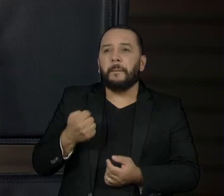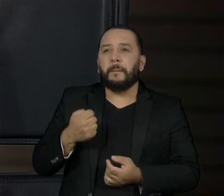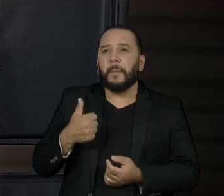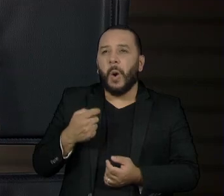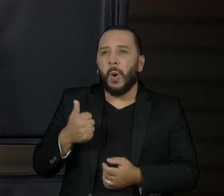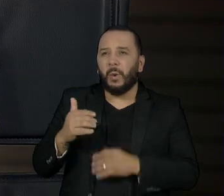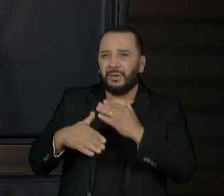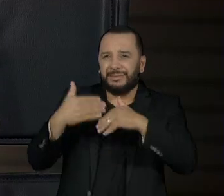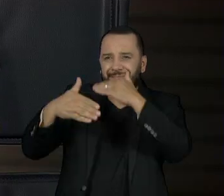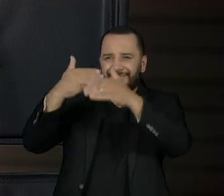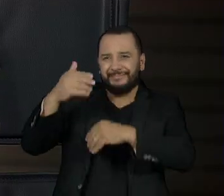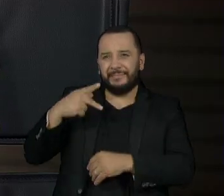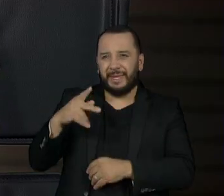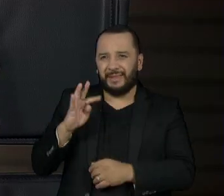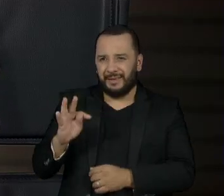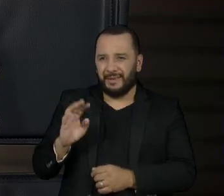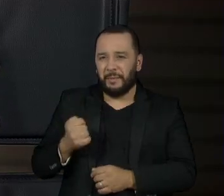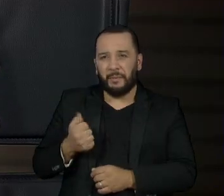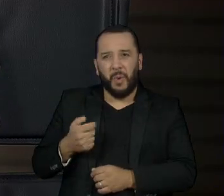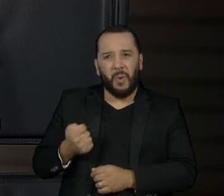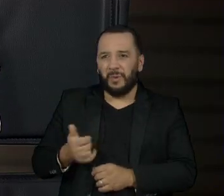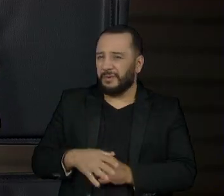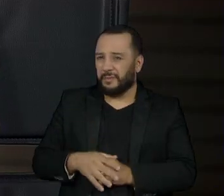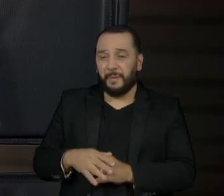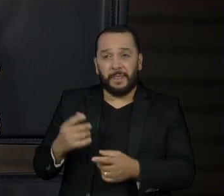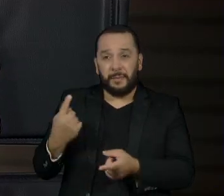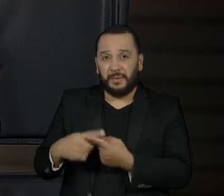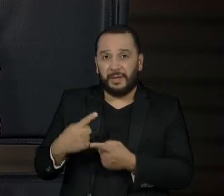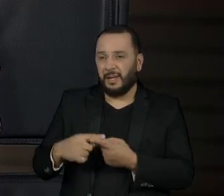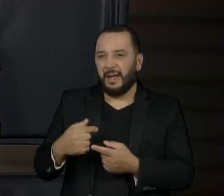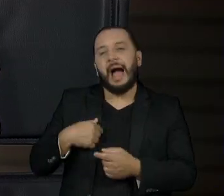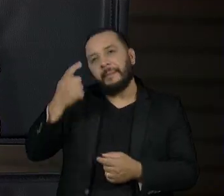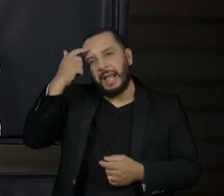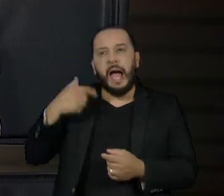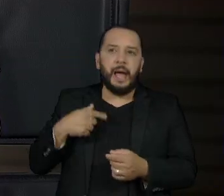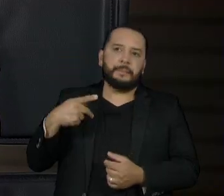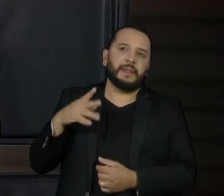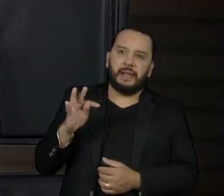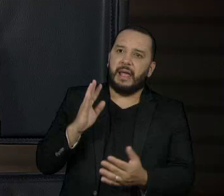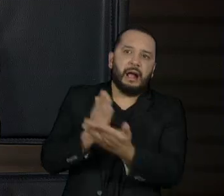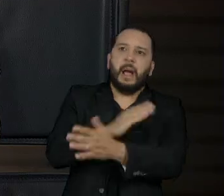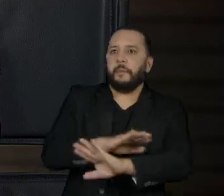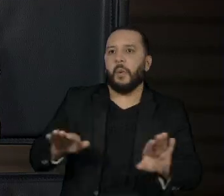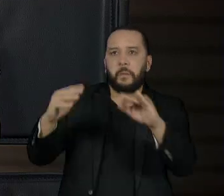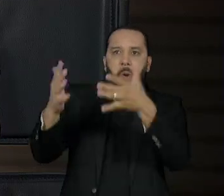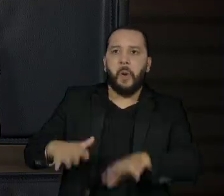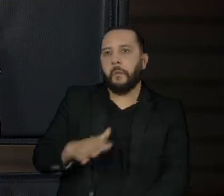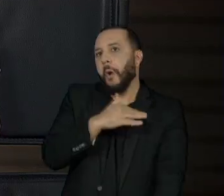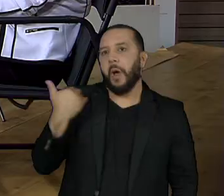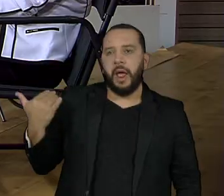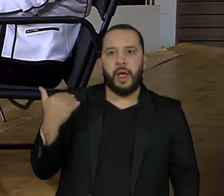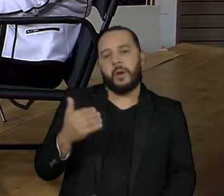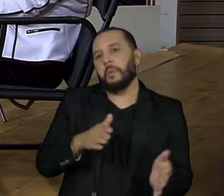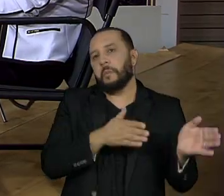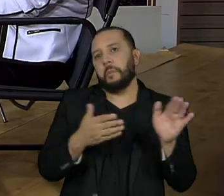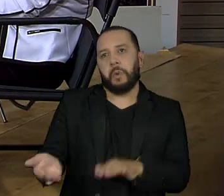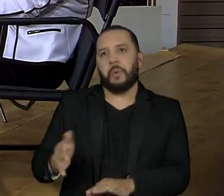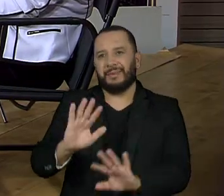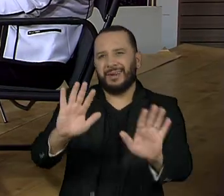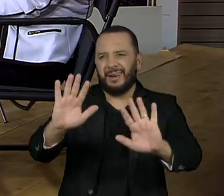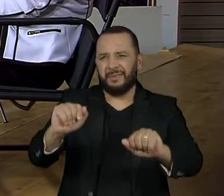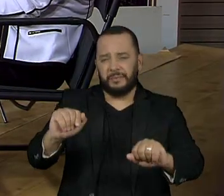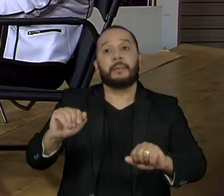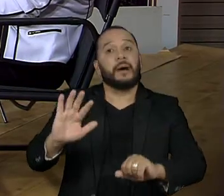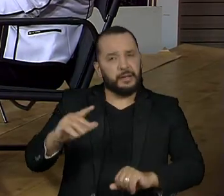gente viu, principalmente consolidado no domingo, para poder dizer que o PT acabou ou que agora o PT morreu. Ainda é o partido com maior